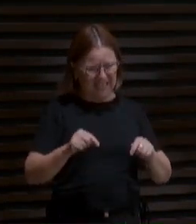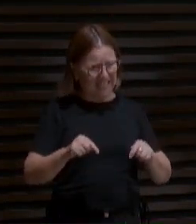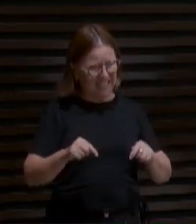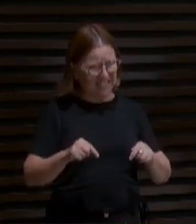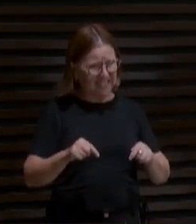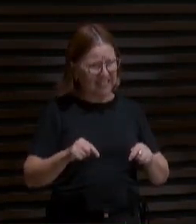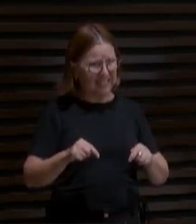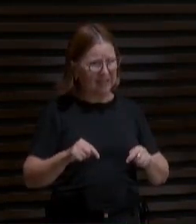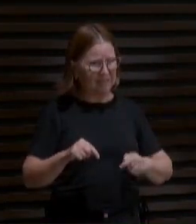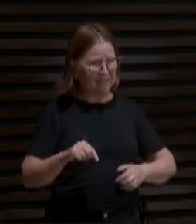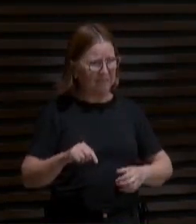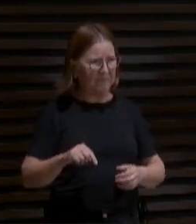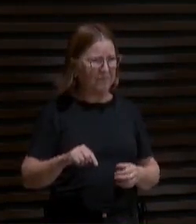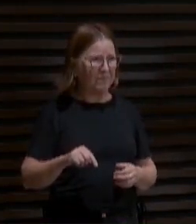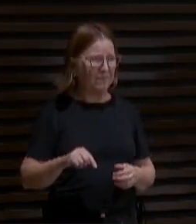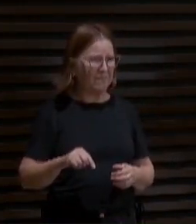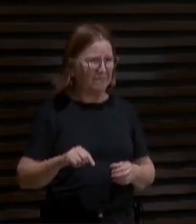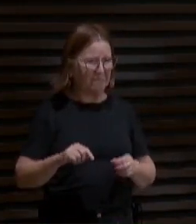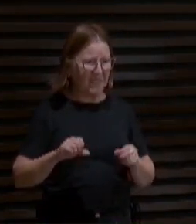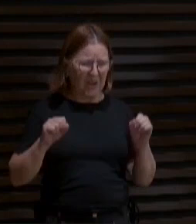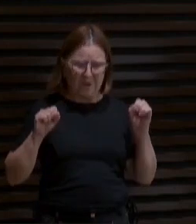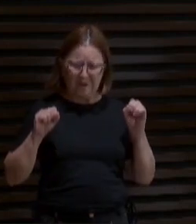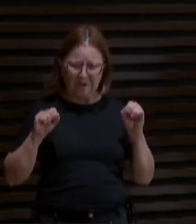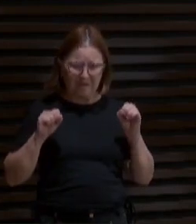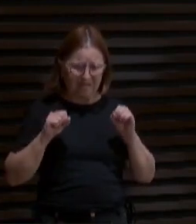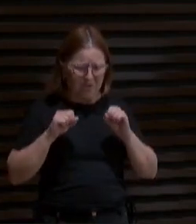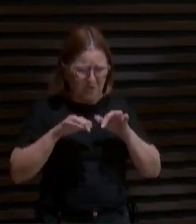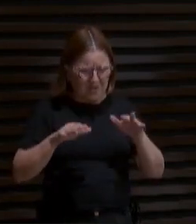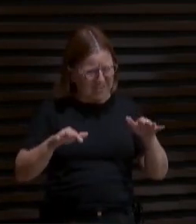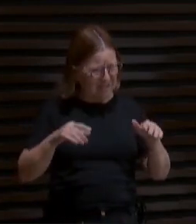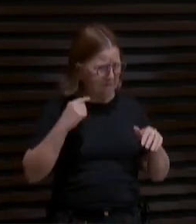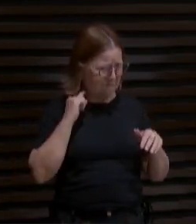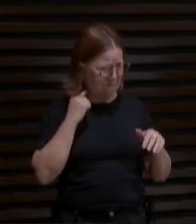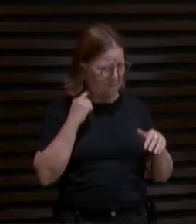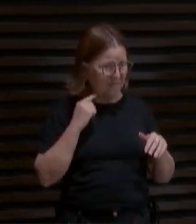Esse tem juízes que são injustos.